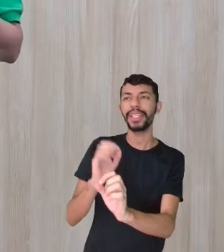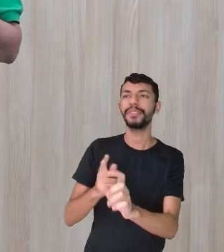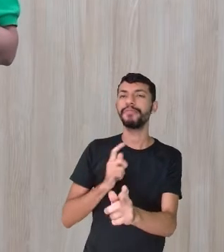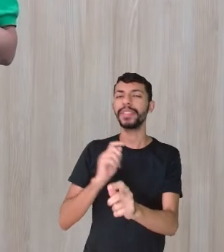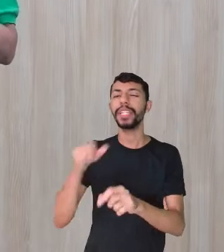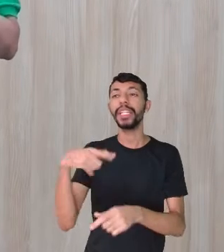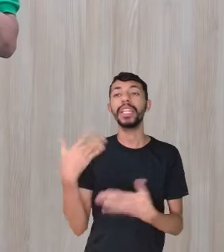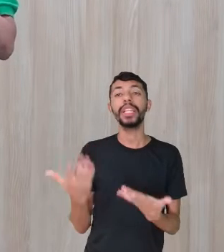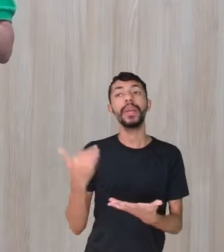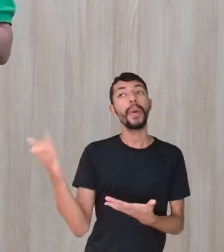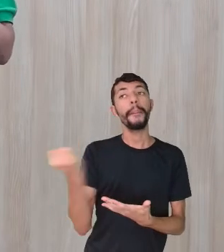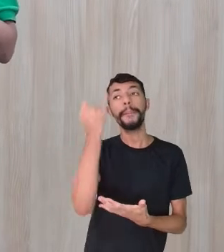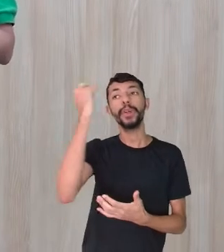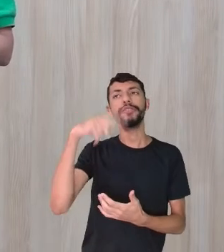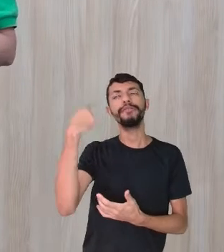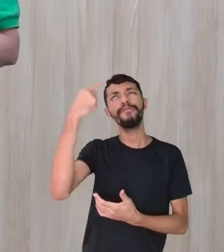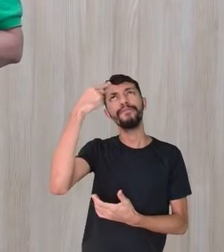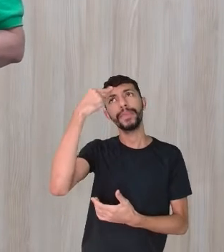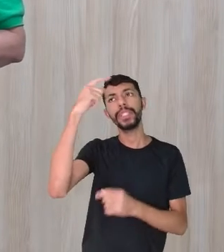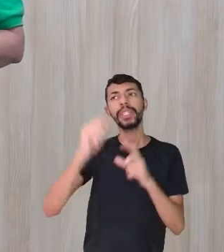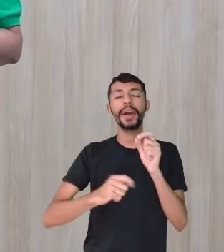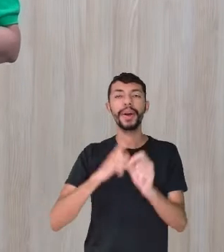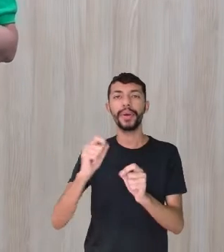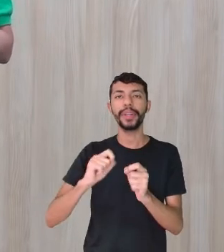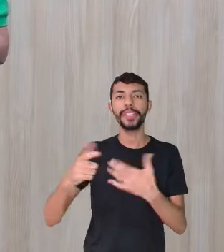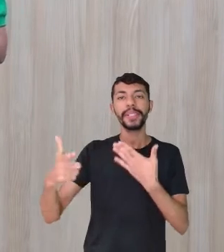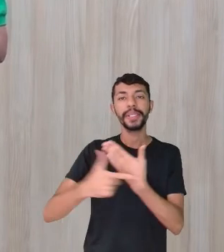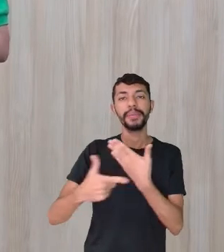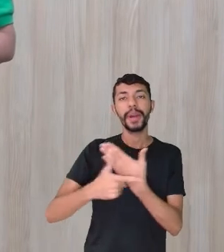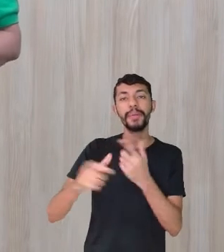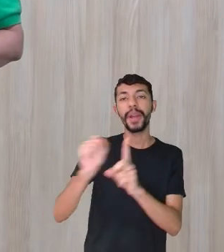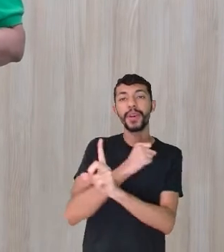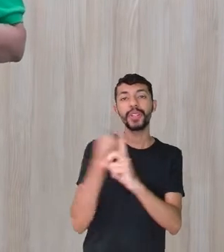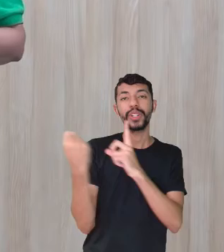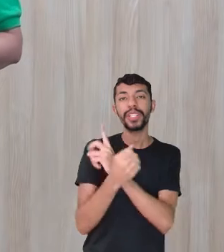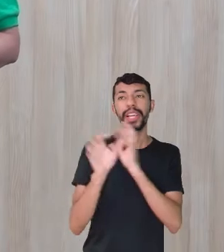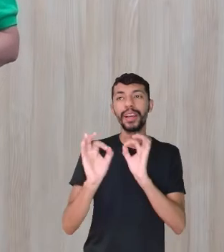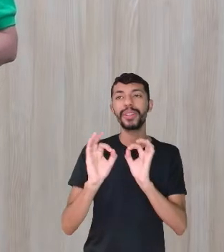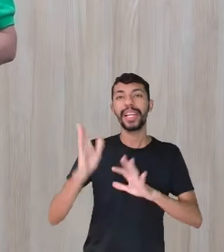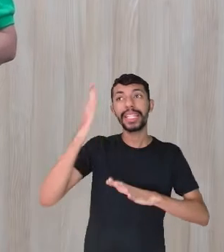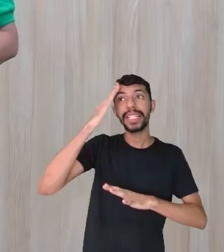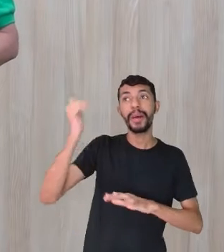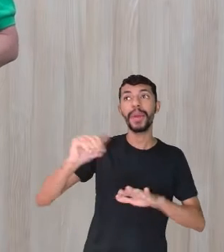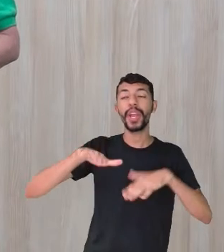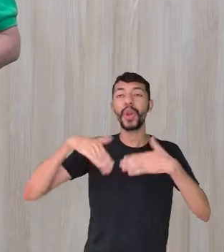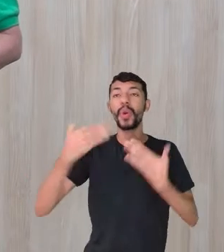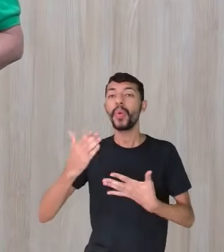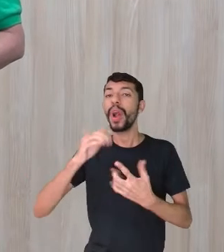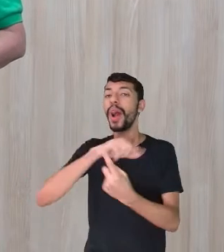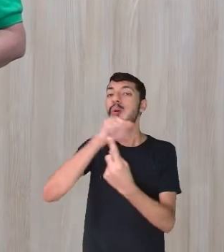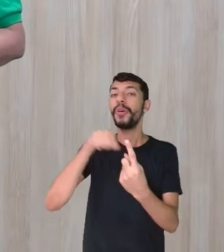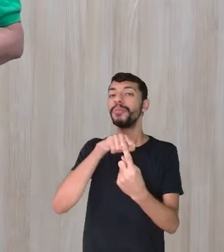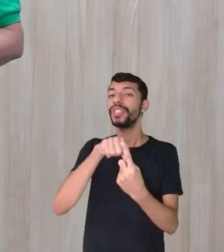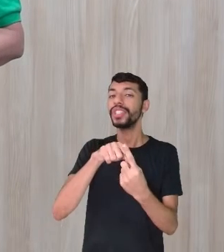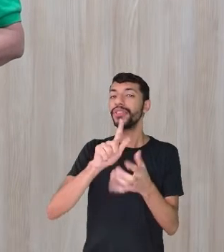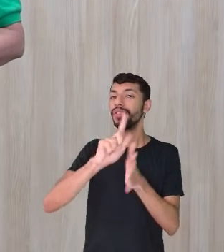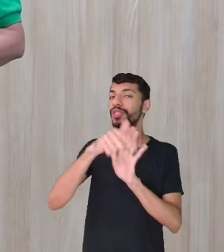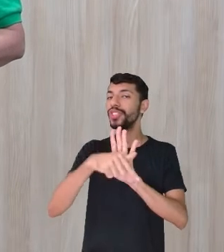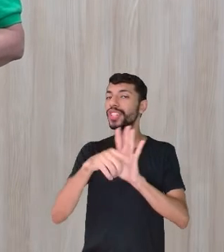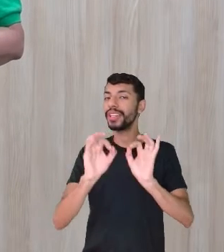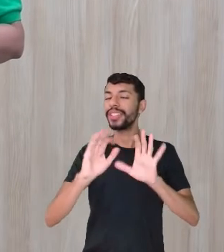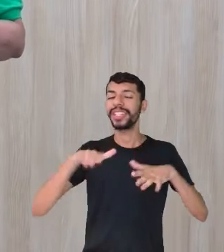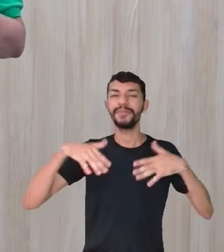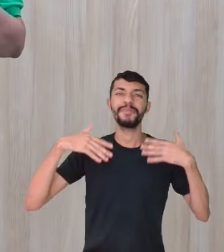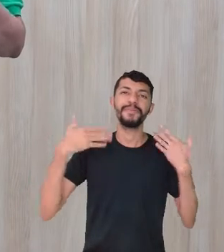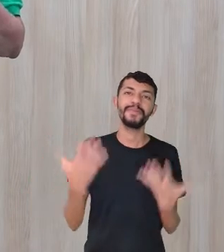gente pensar nessa função social, saber qual a função, não é, desse gênero. E aí